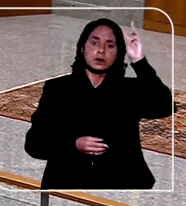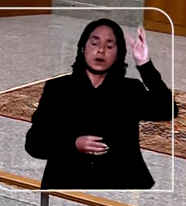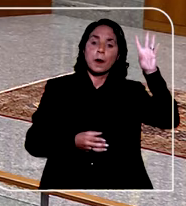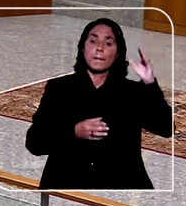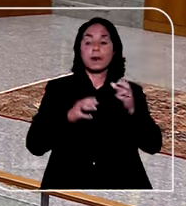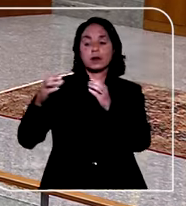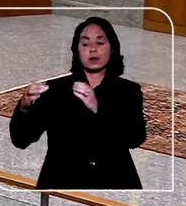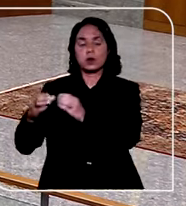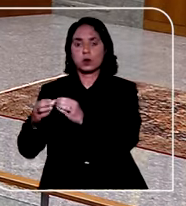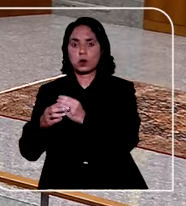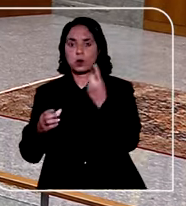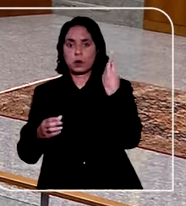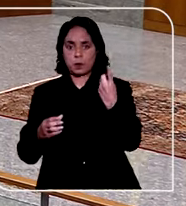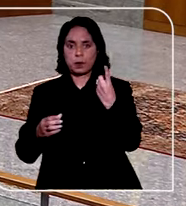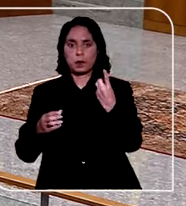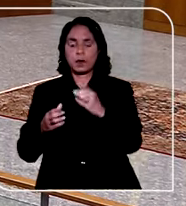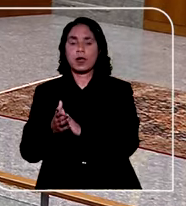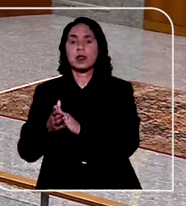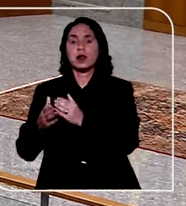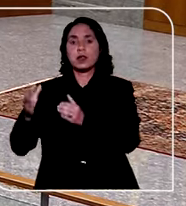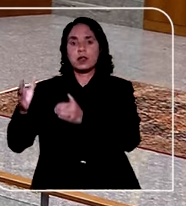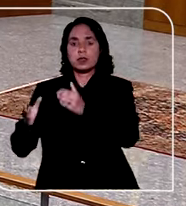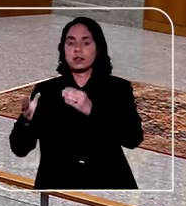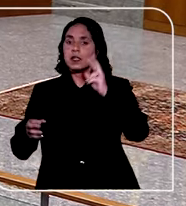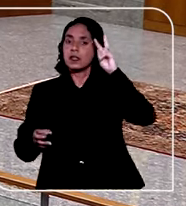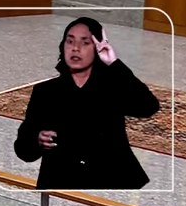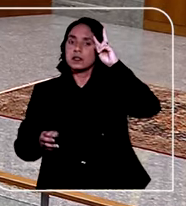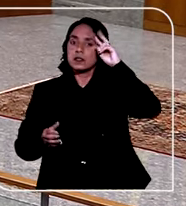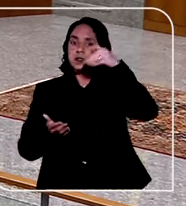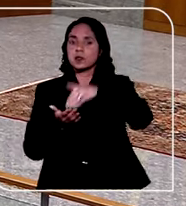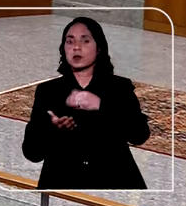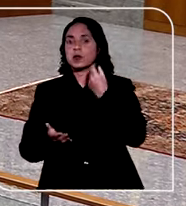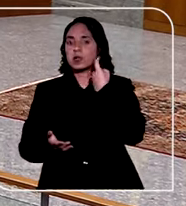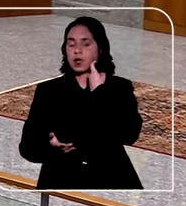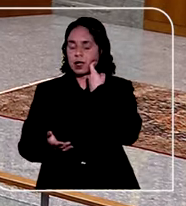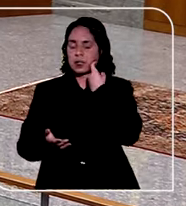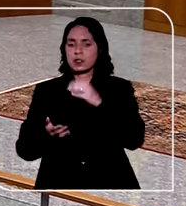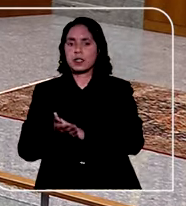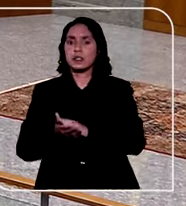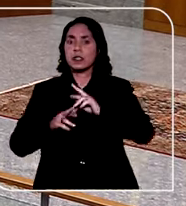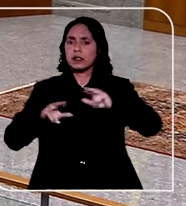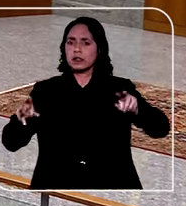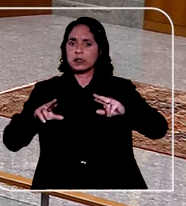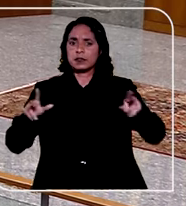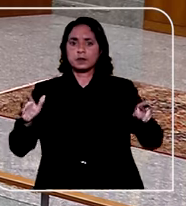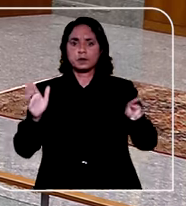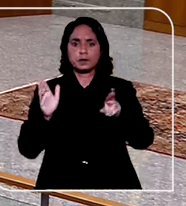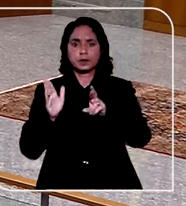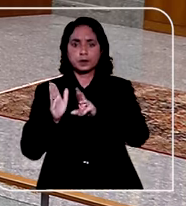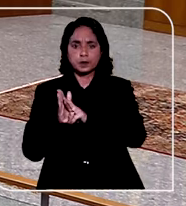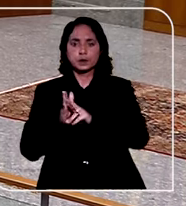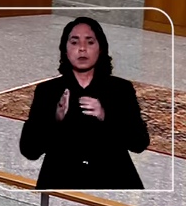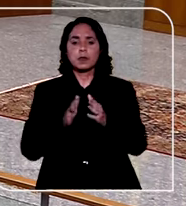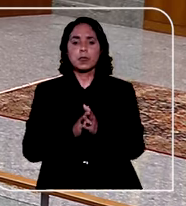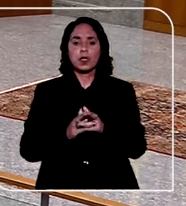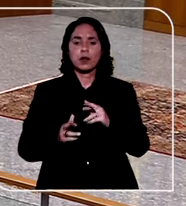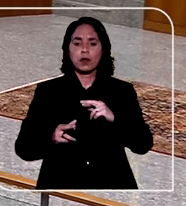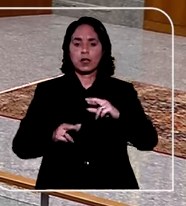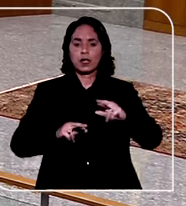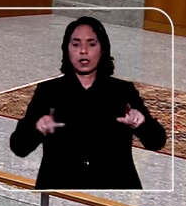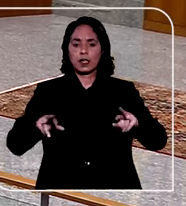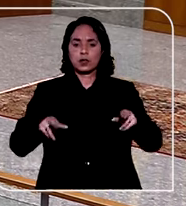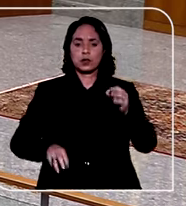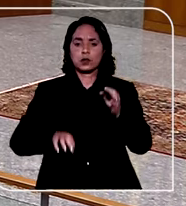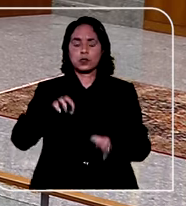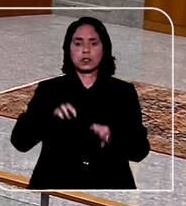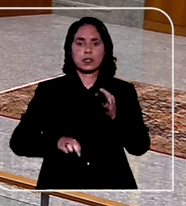para a primeira turma o prazo seria decadencial e contado em dias corridos o relator dos embargos de divergência Ministro Sebastião